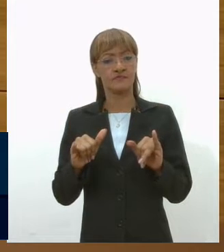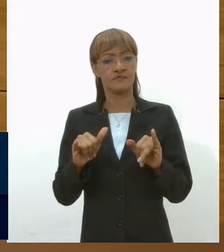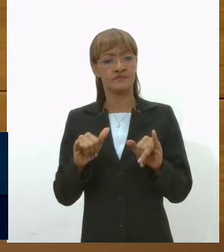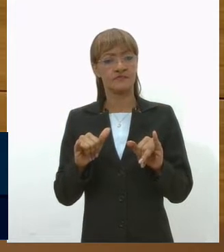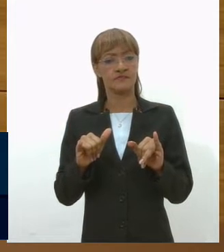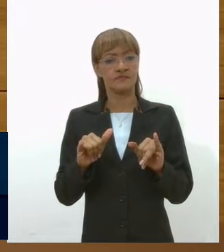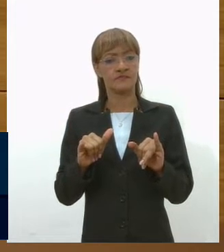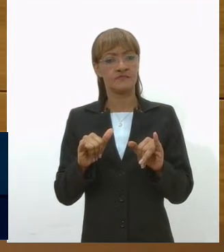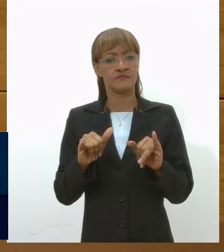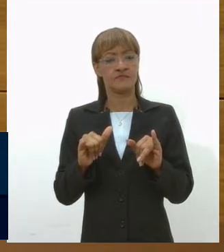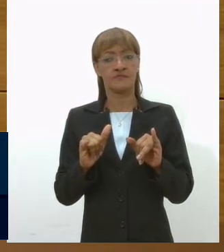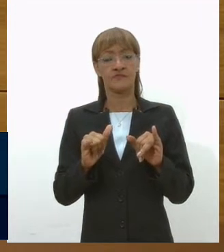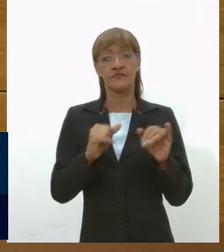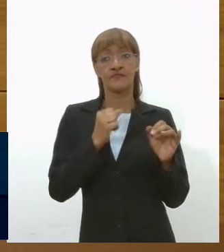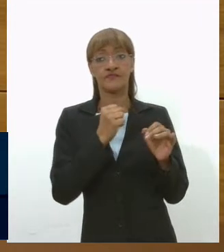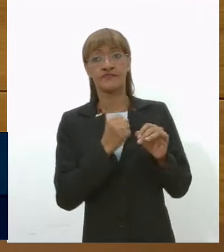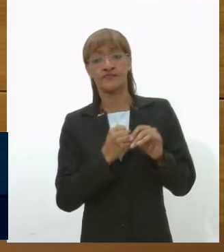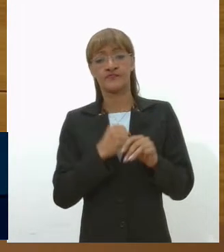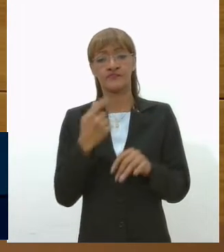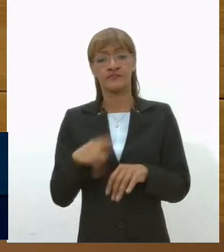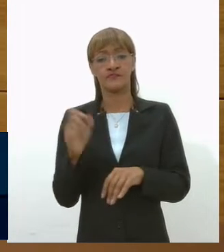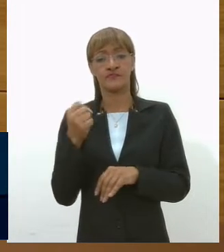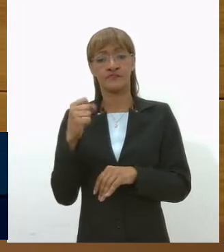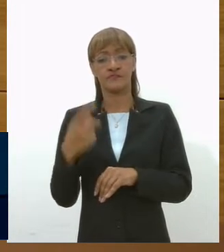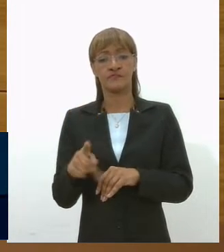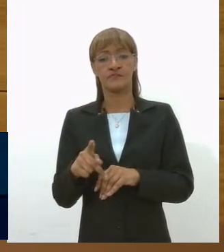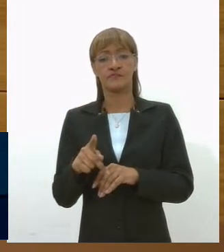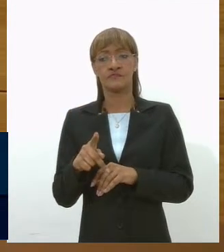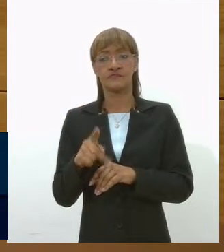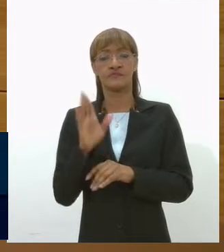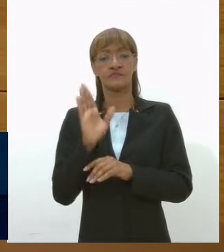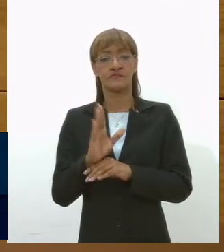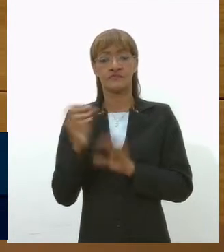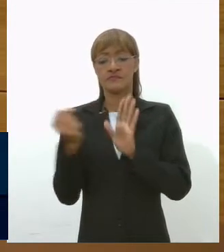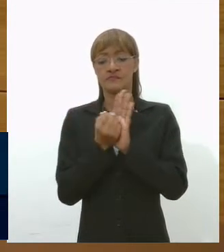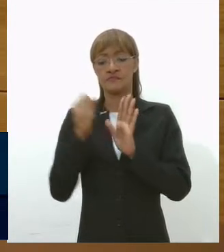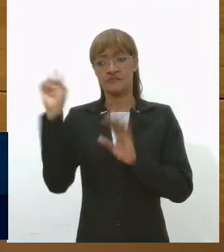forró sergipano como patrimônio cultural e material do Estado de